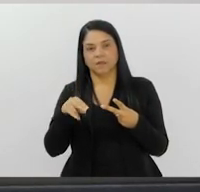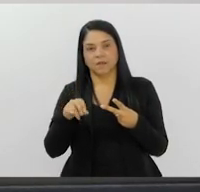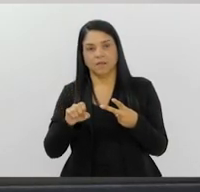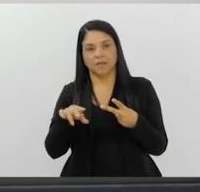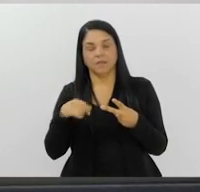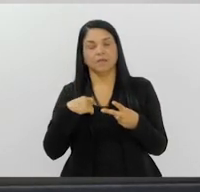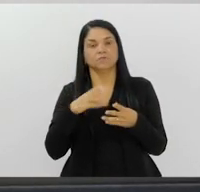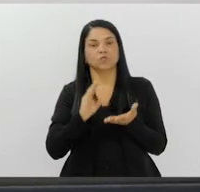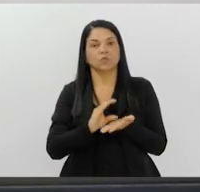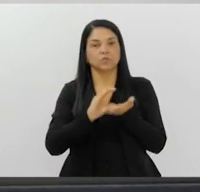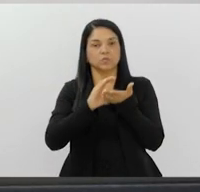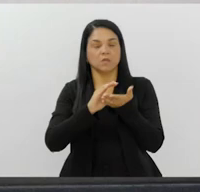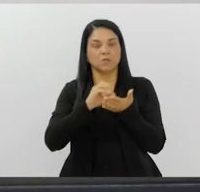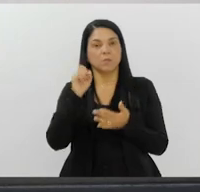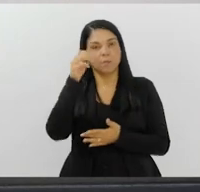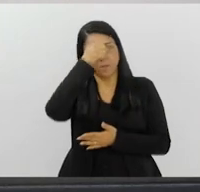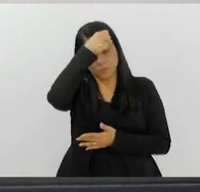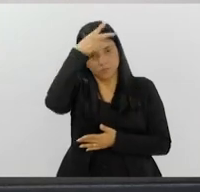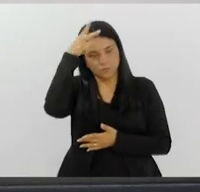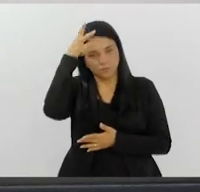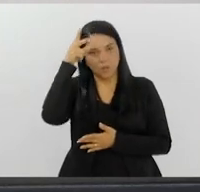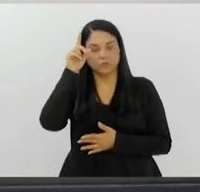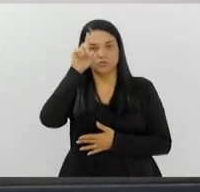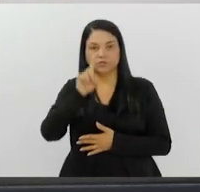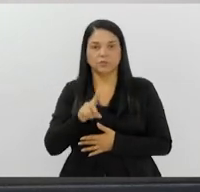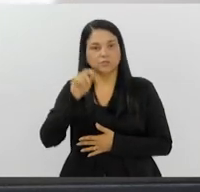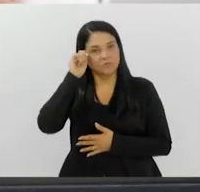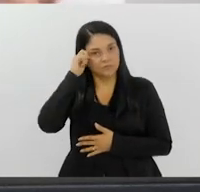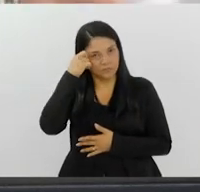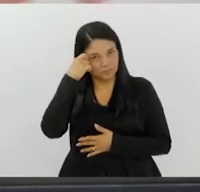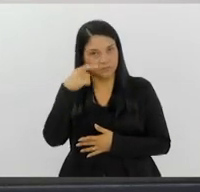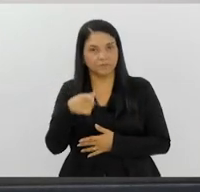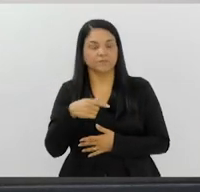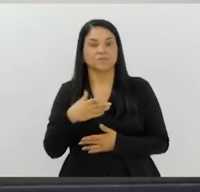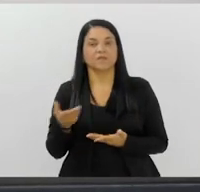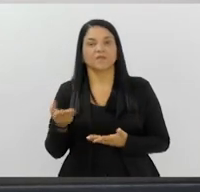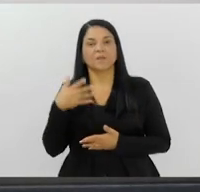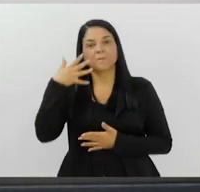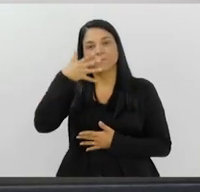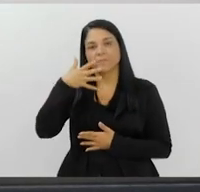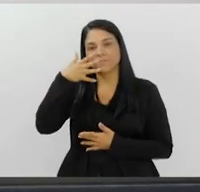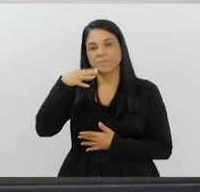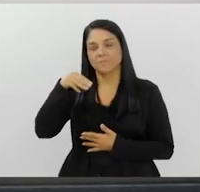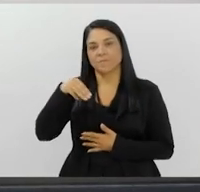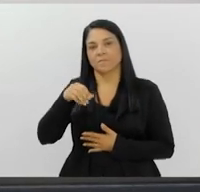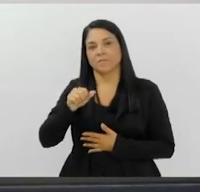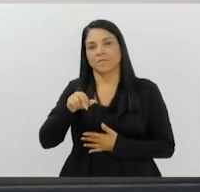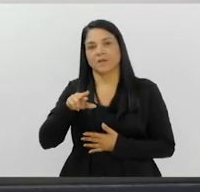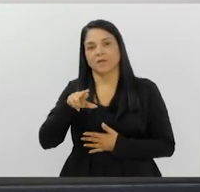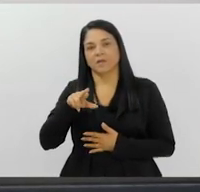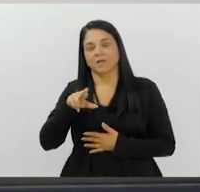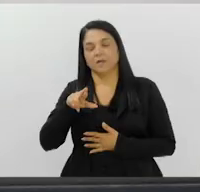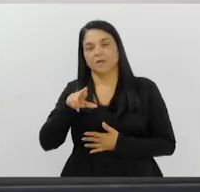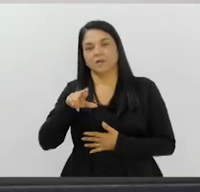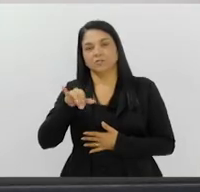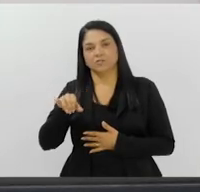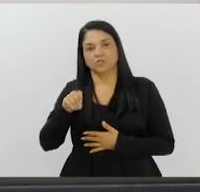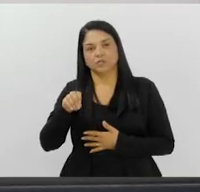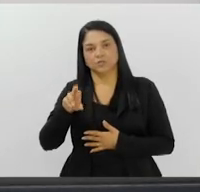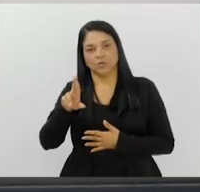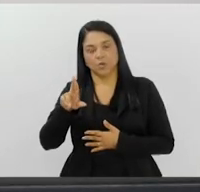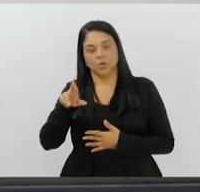do direito doos negros majora guidan palavra é sua outra vez parabéns aqui pela sua